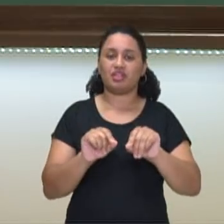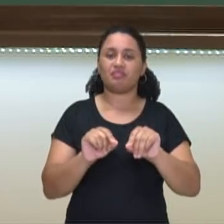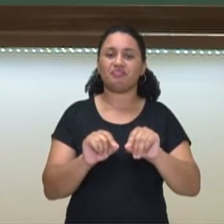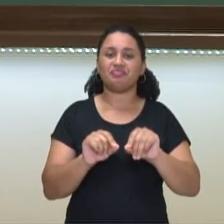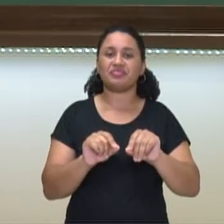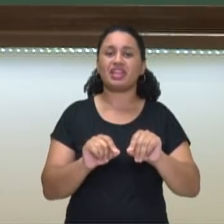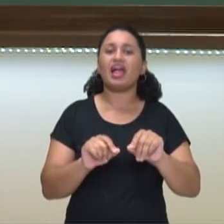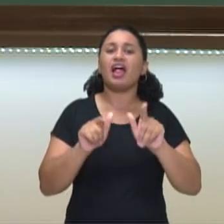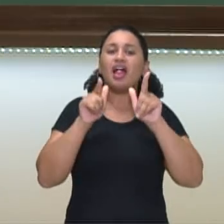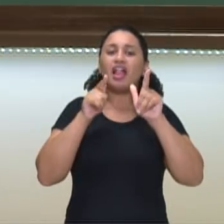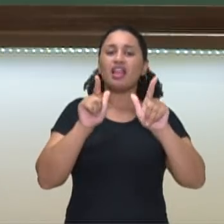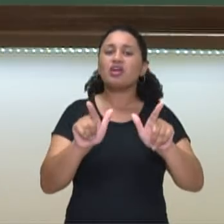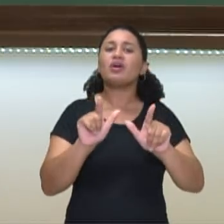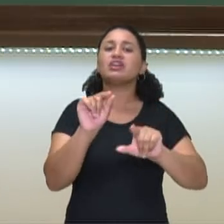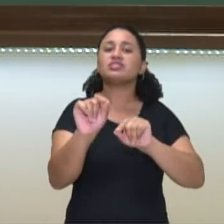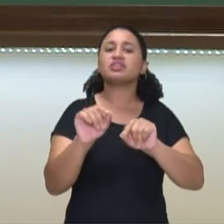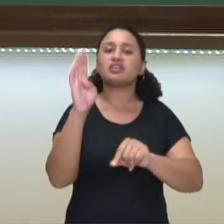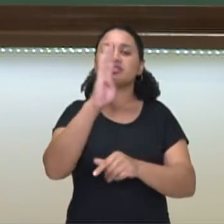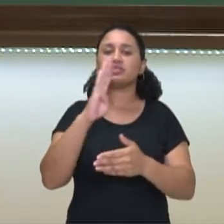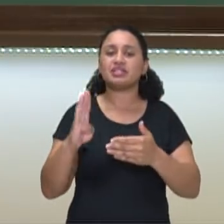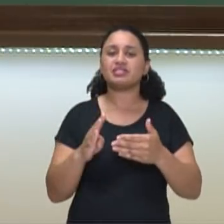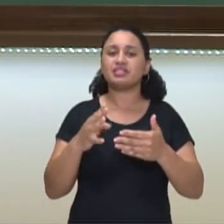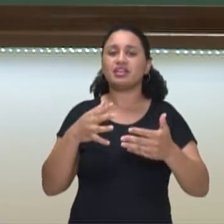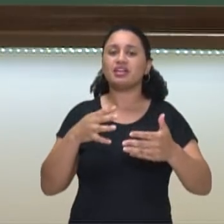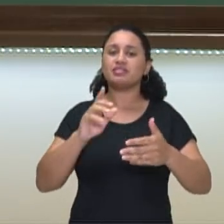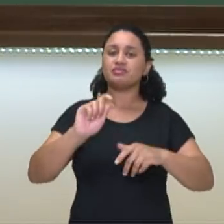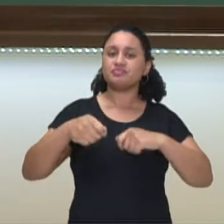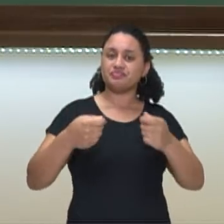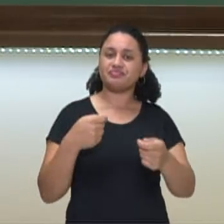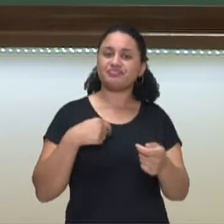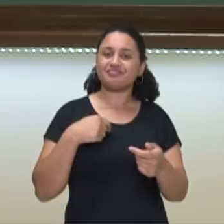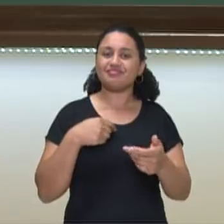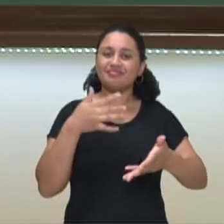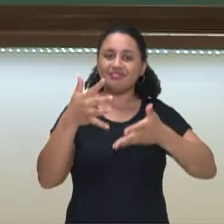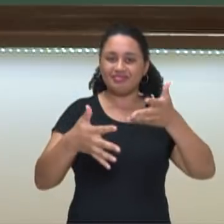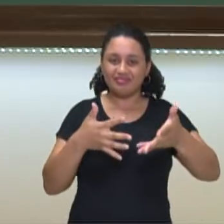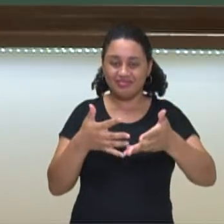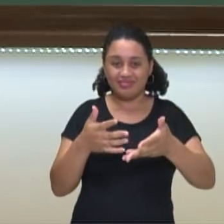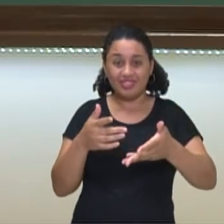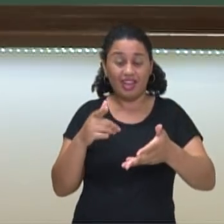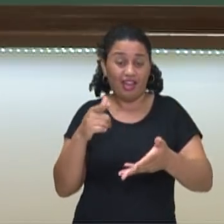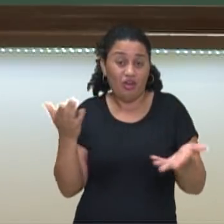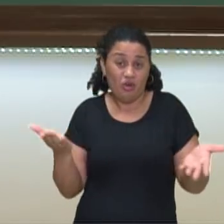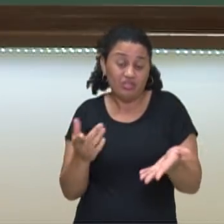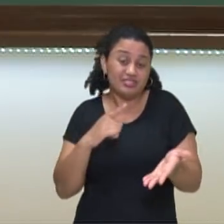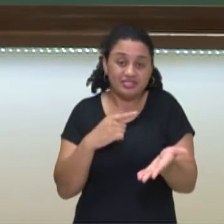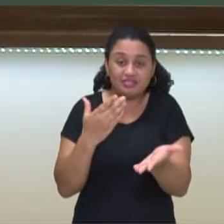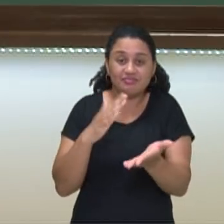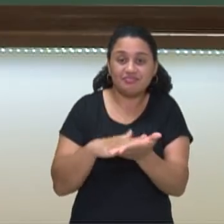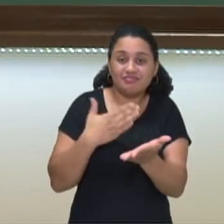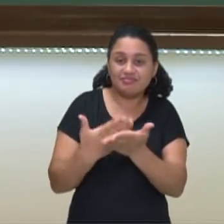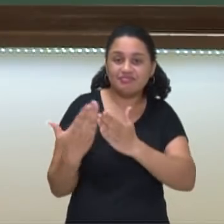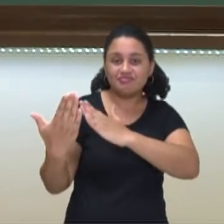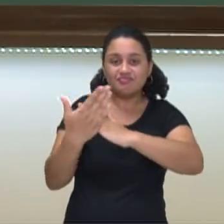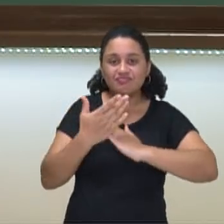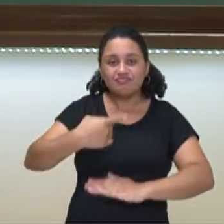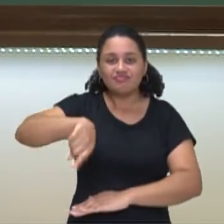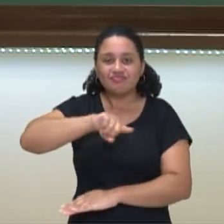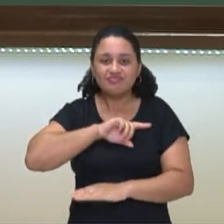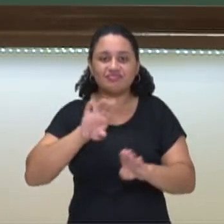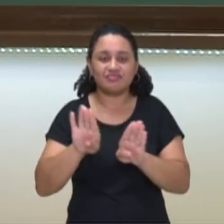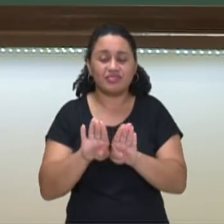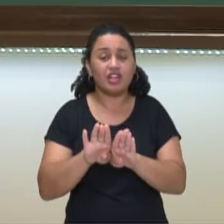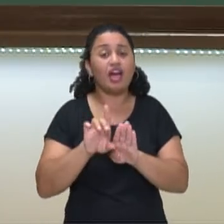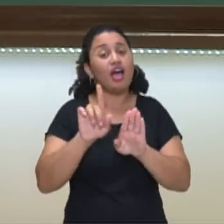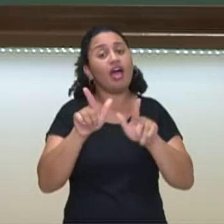de sinais, a Libras, que até temos o nosso intérprete aqui nos ajudando. Essa linguagem, ela é